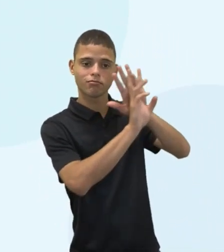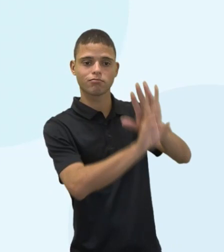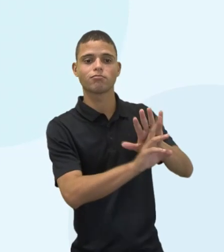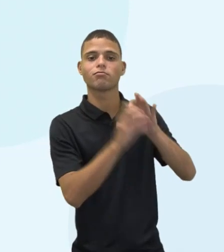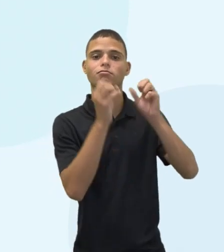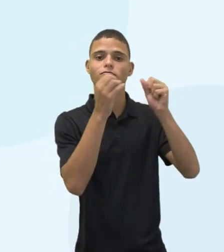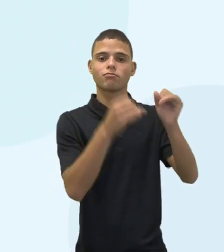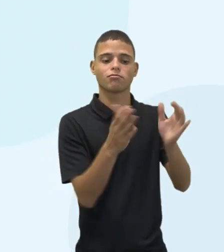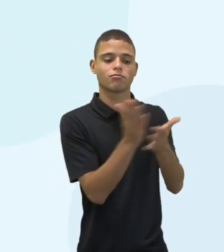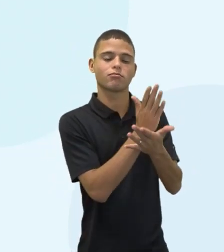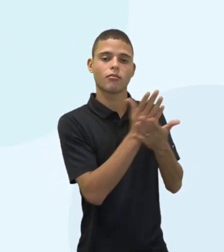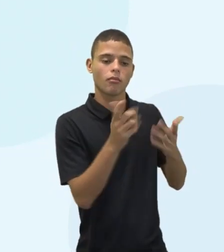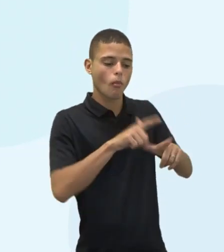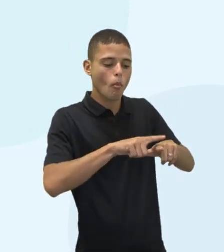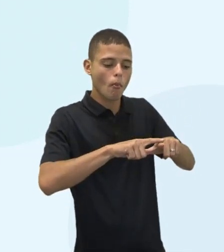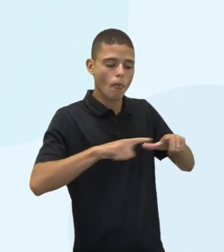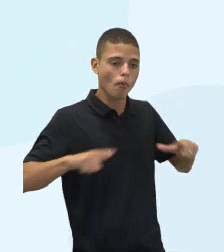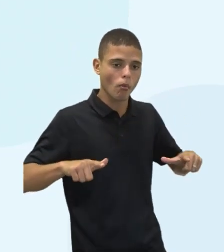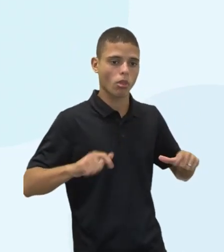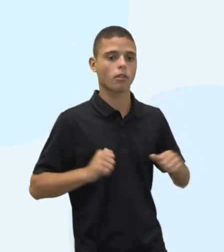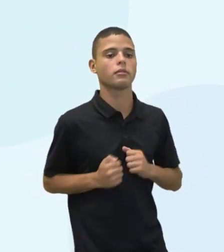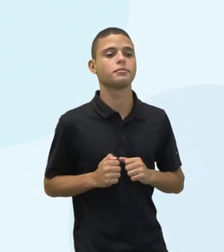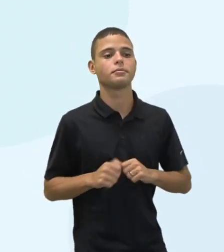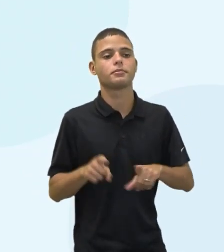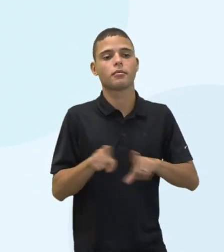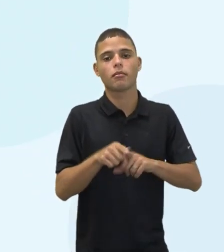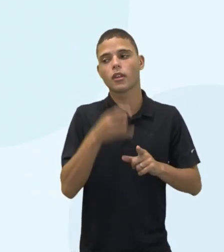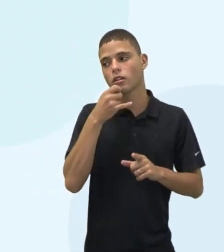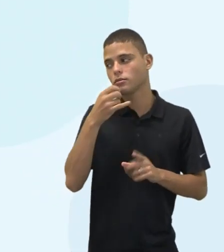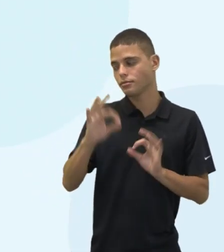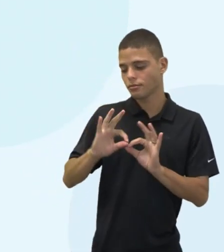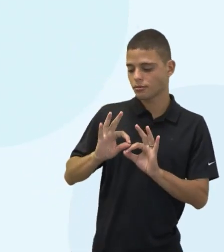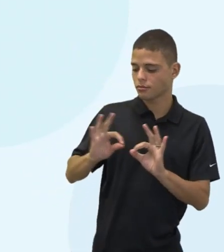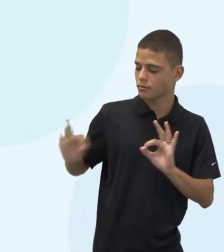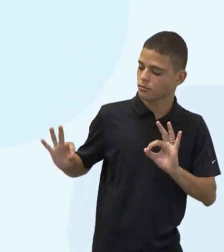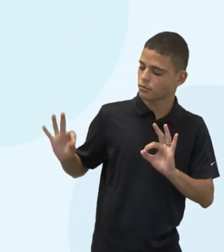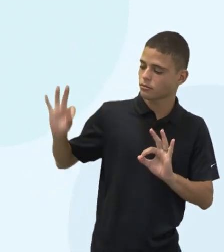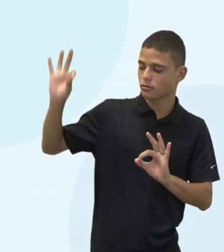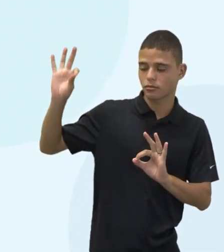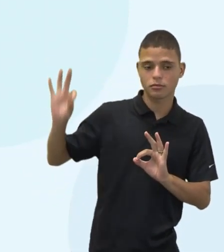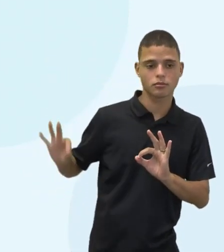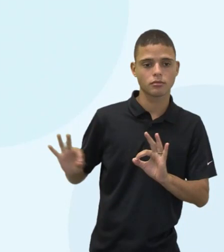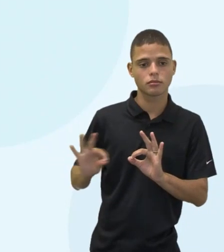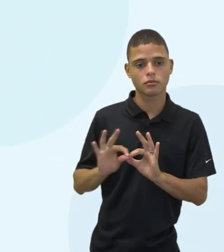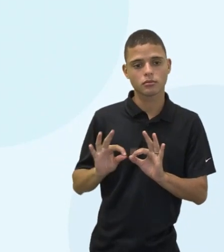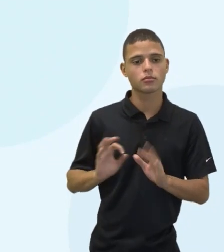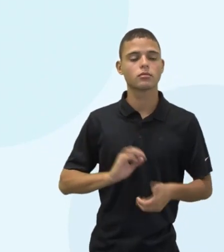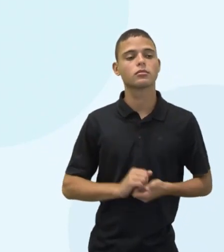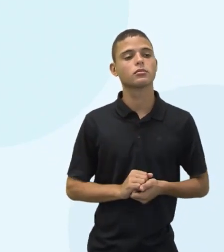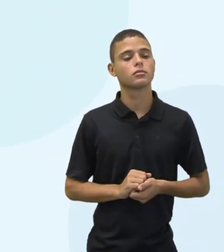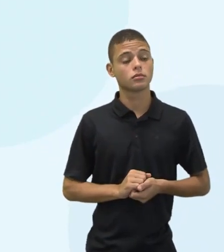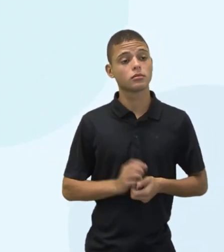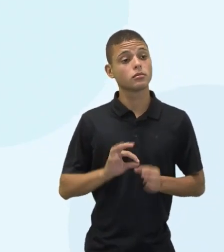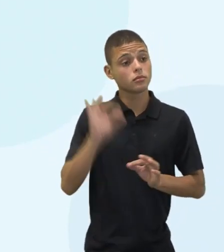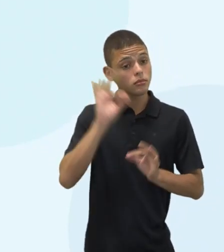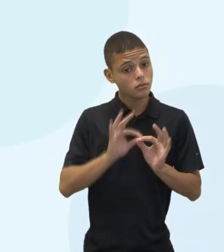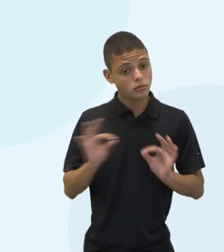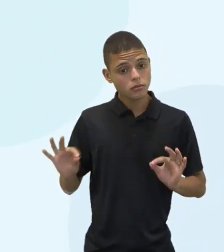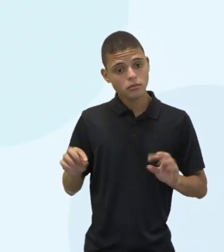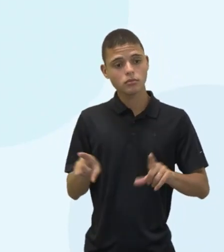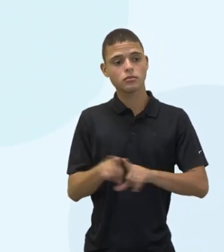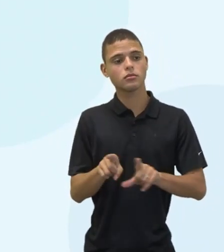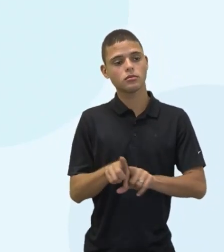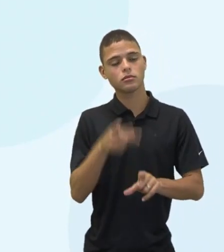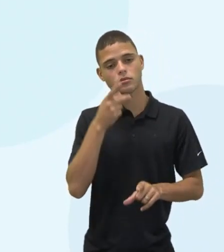objetos planos, estimar e comparar a distância, a área, técnica de medição, potencialização e valorização do raciocínio